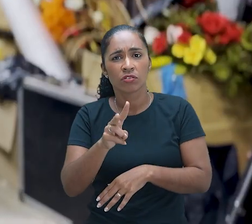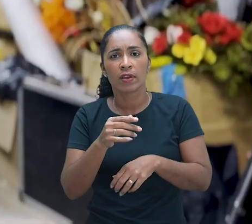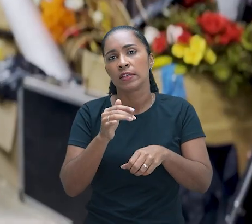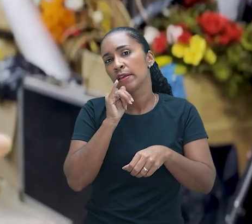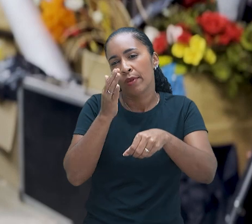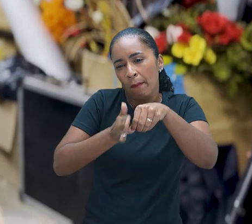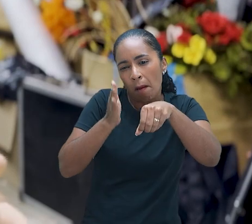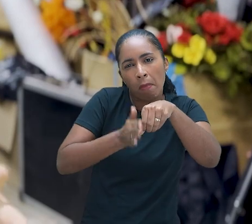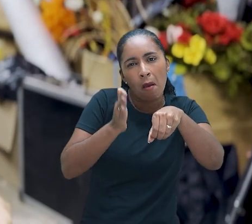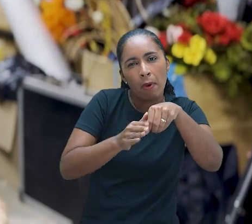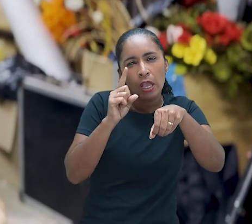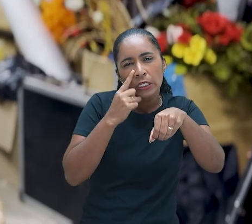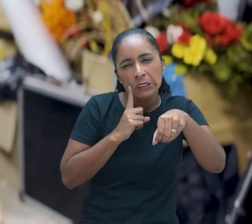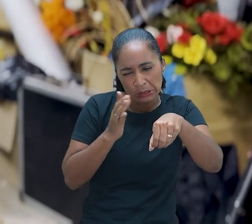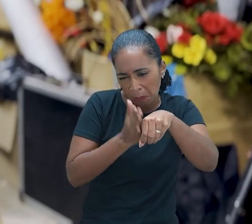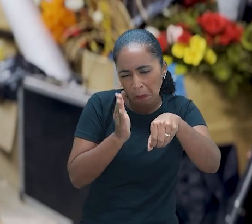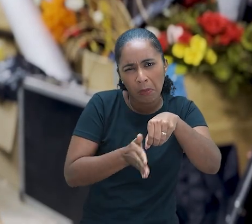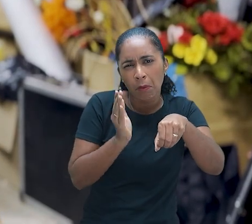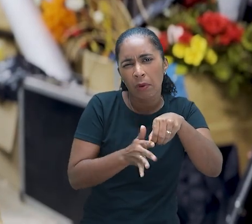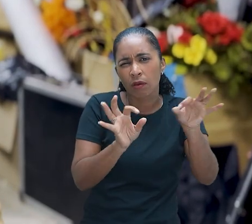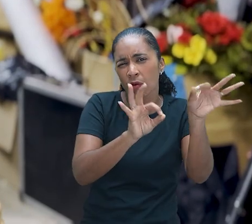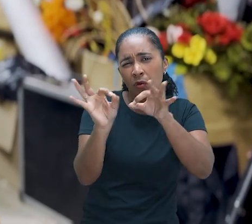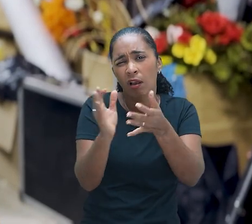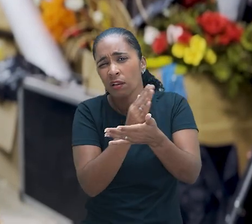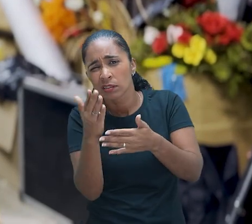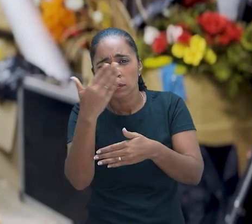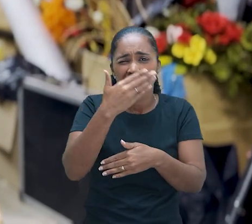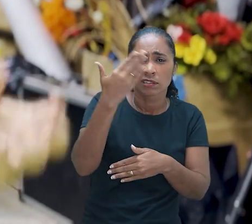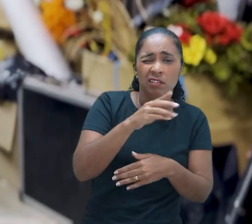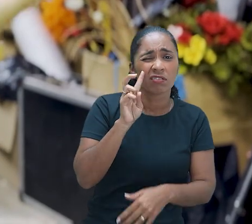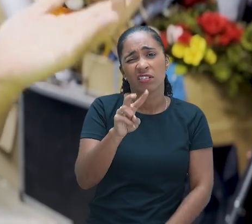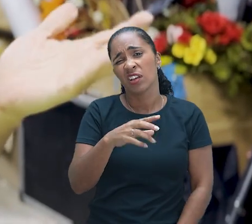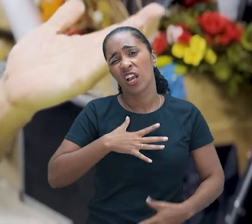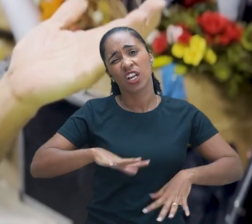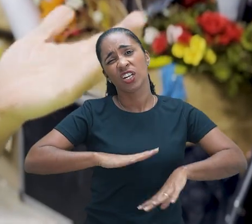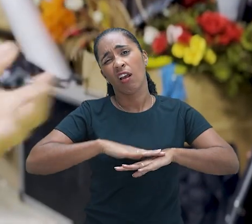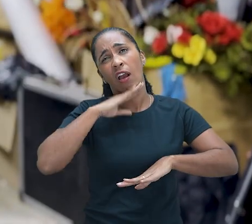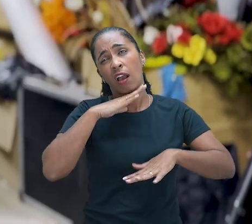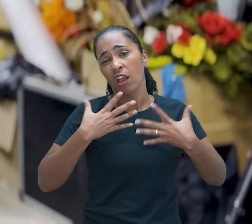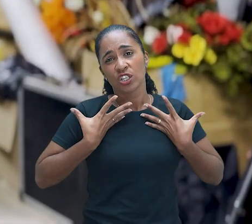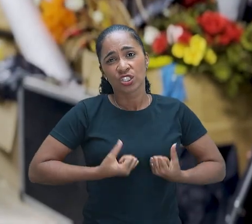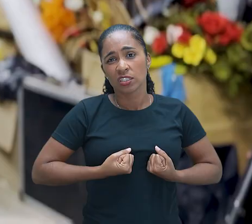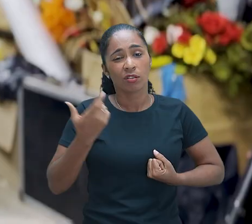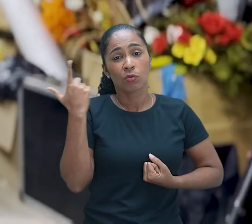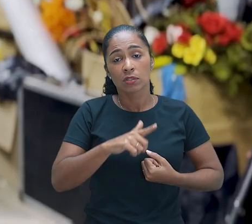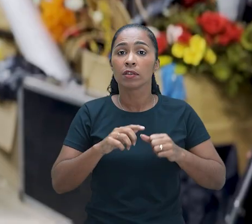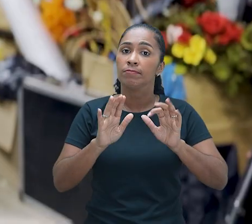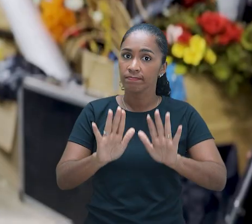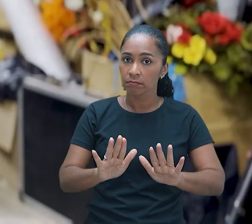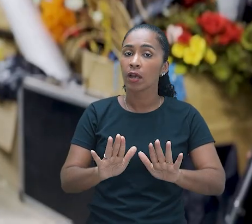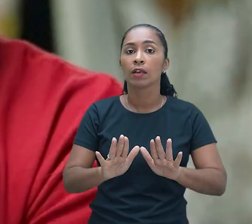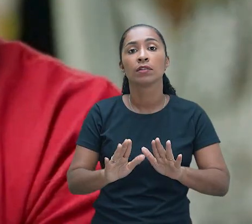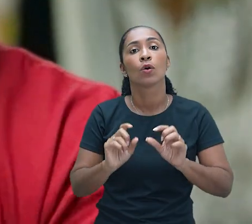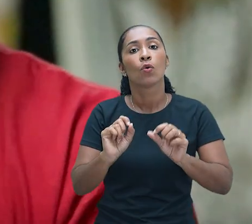picando cebola, eu ia acompanhar mais ou menos, provavelmente achar um saco e não ia conseguir nem ir, porque ou eu tô dentro ou não tô. Essa